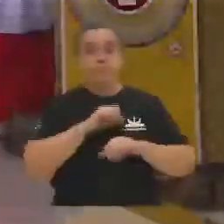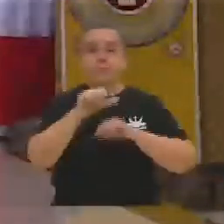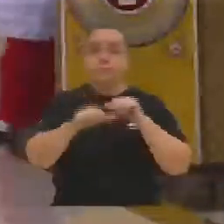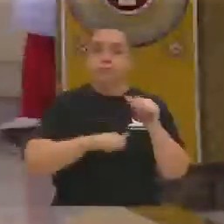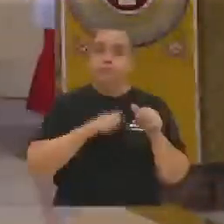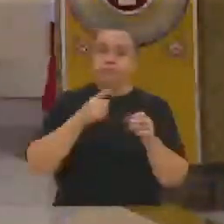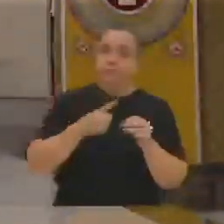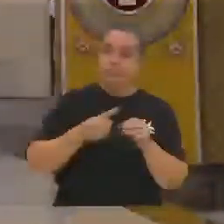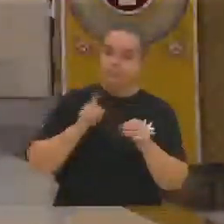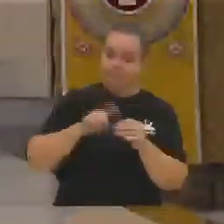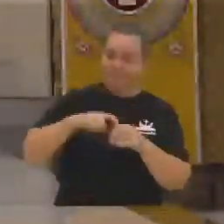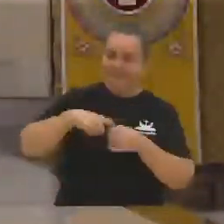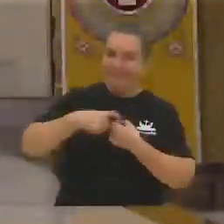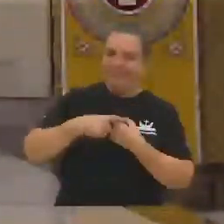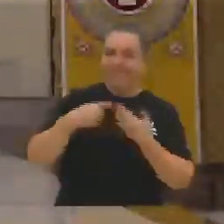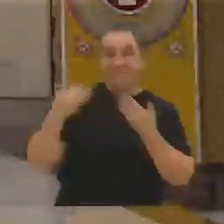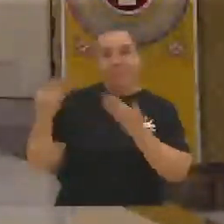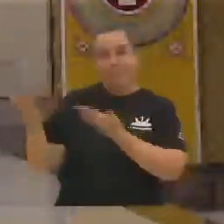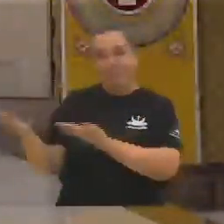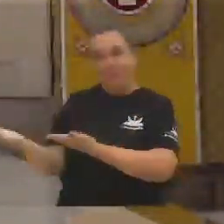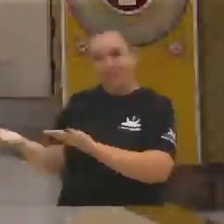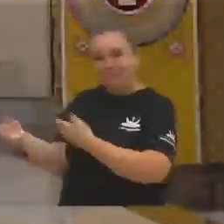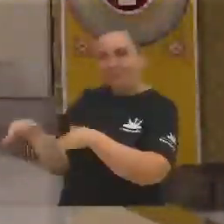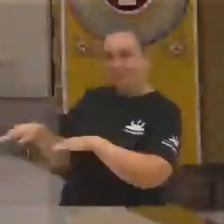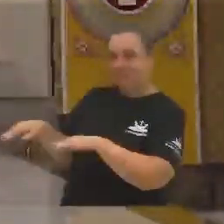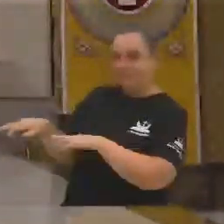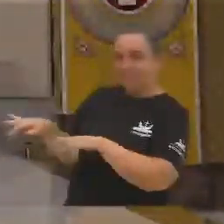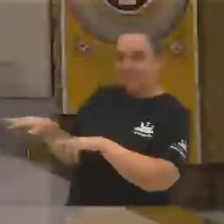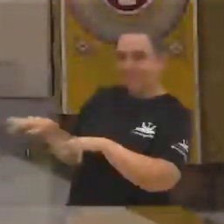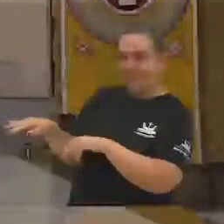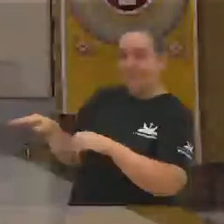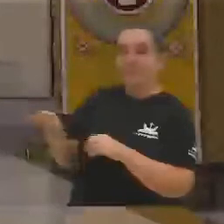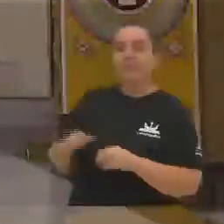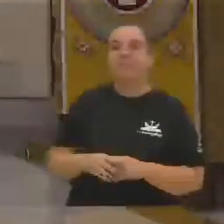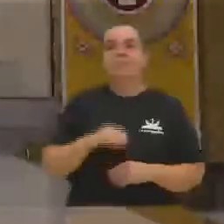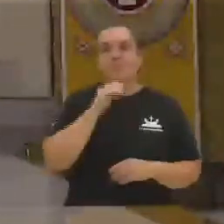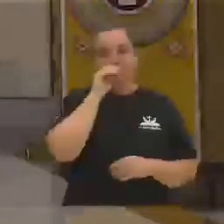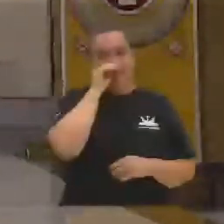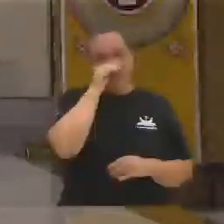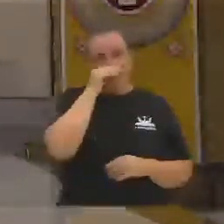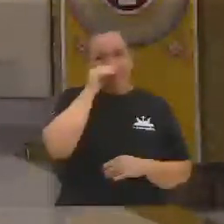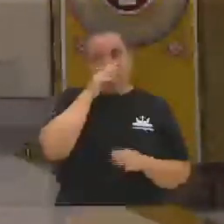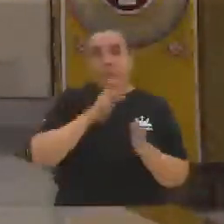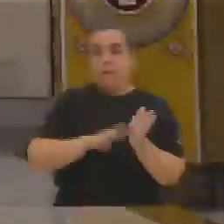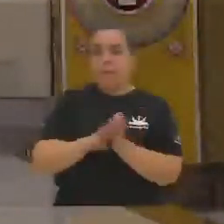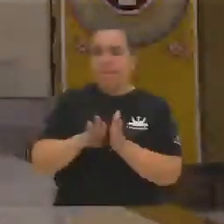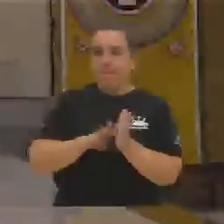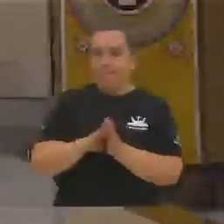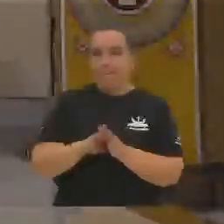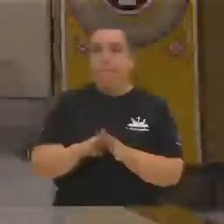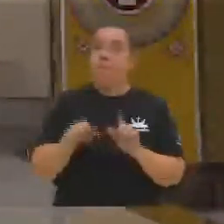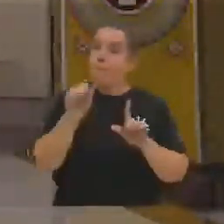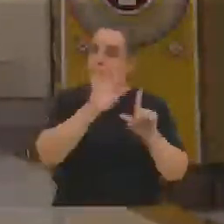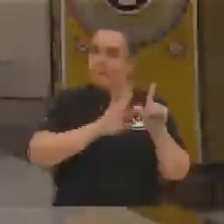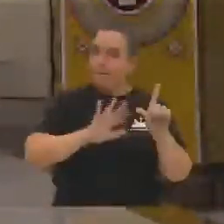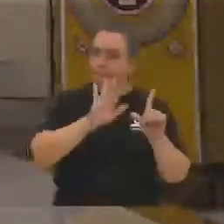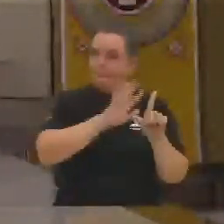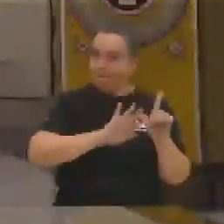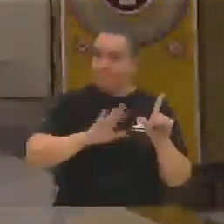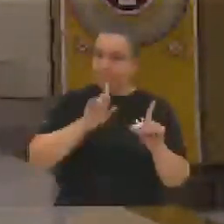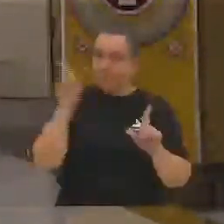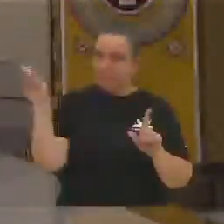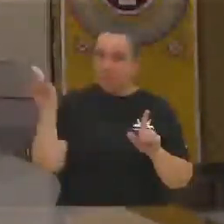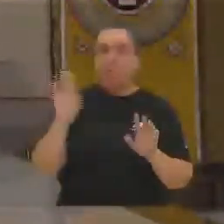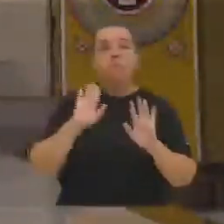torne-se um associado. Ligue para 0 operadora 41 3221 6060. Se já